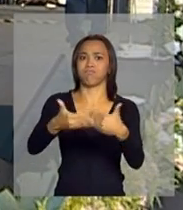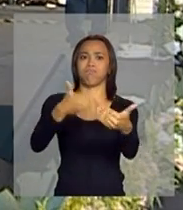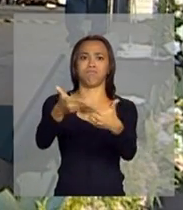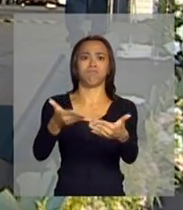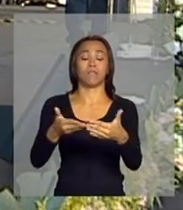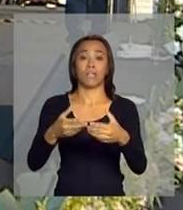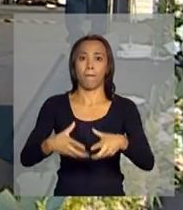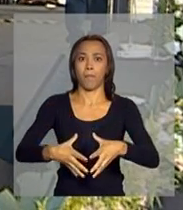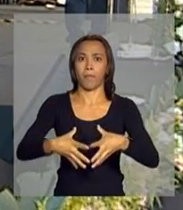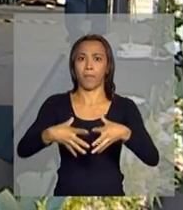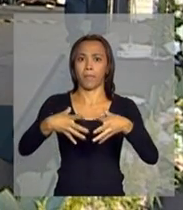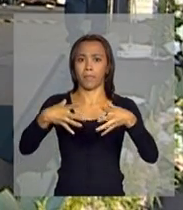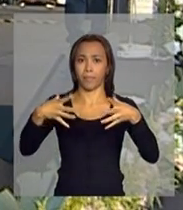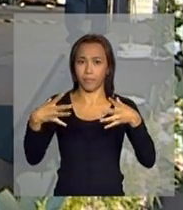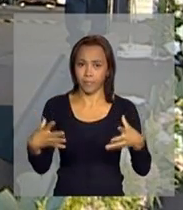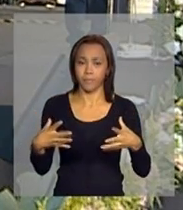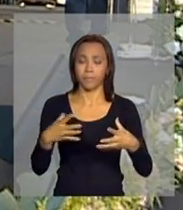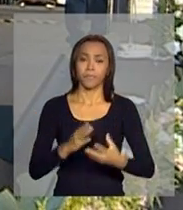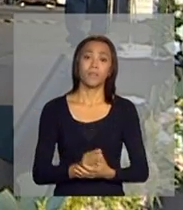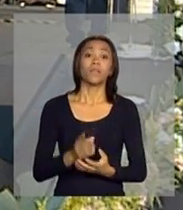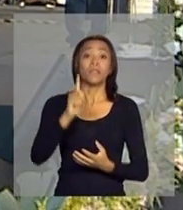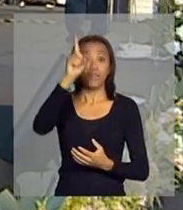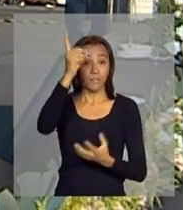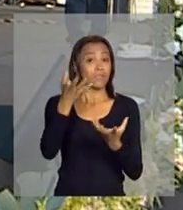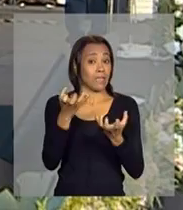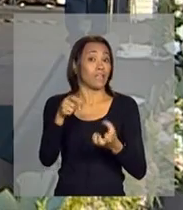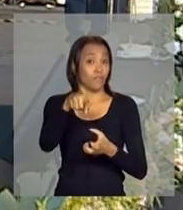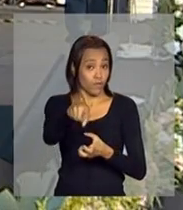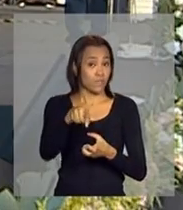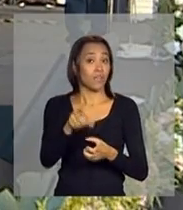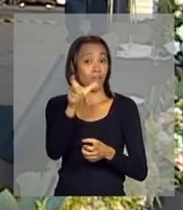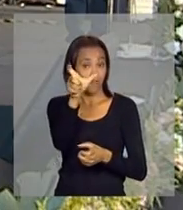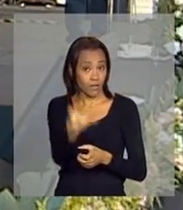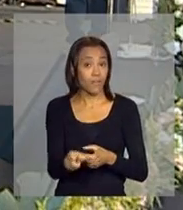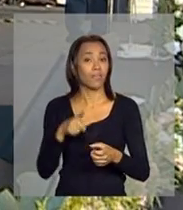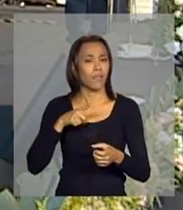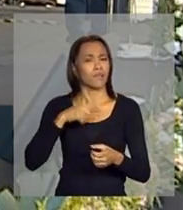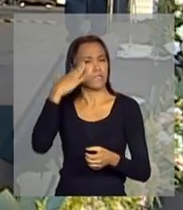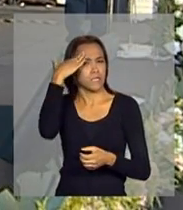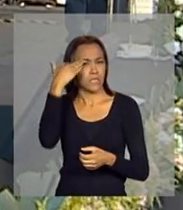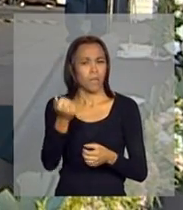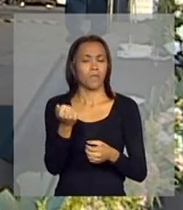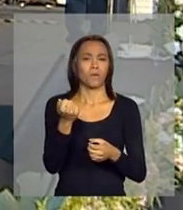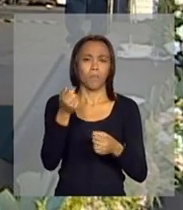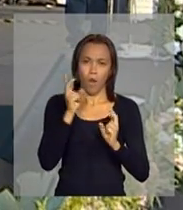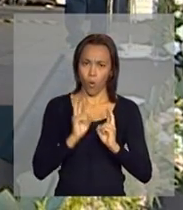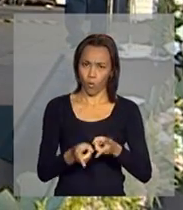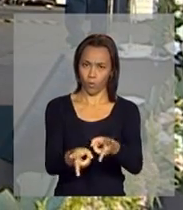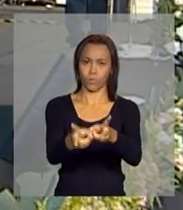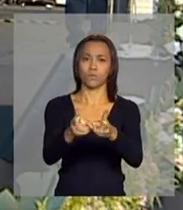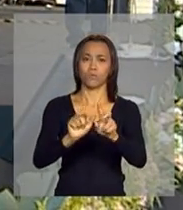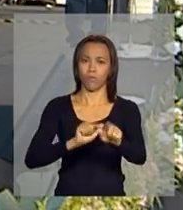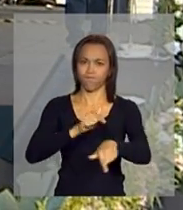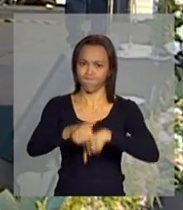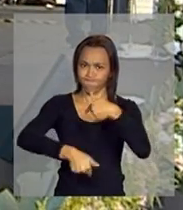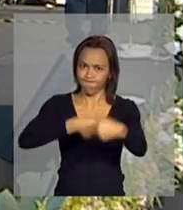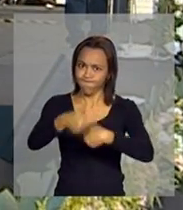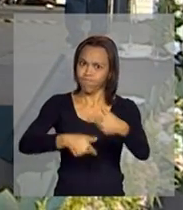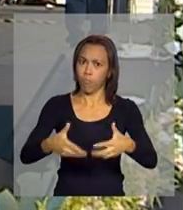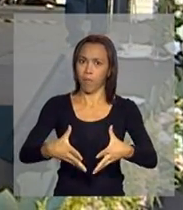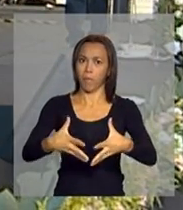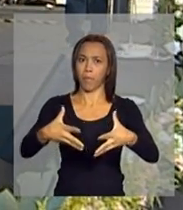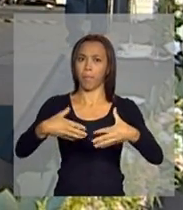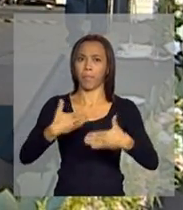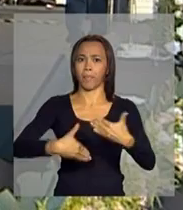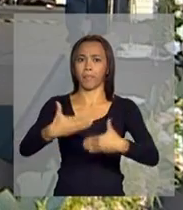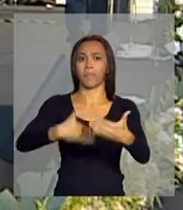está crescendo. E Deus queira que a senhora tenha essa sabedoria para continuar esse ritmo de crescimento